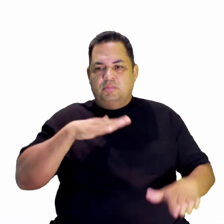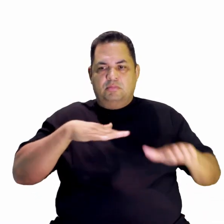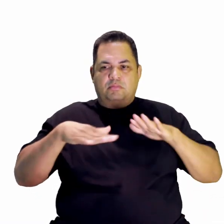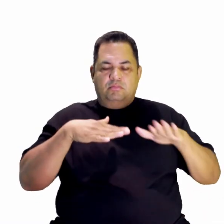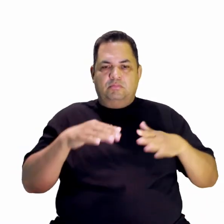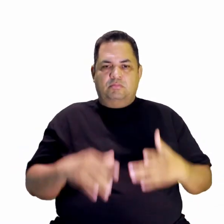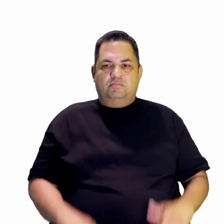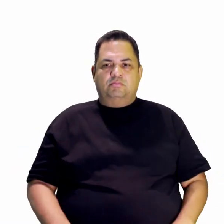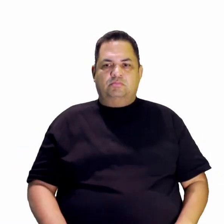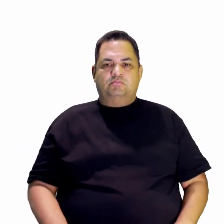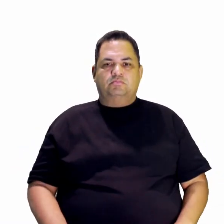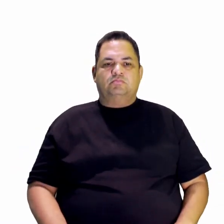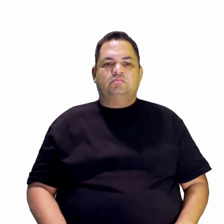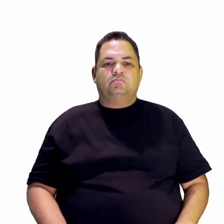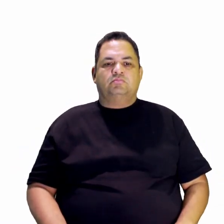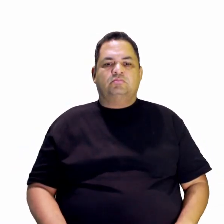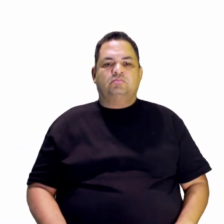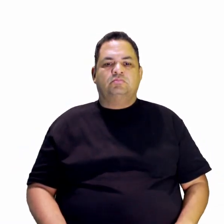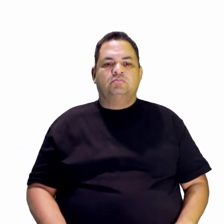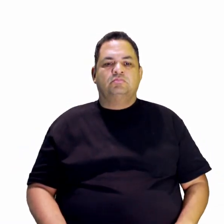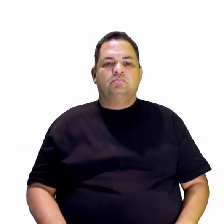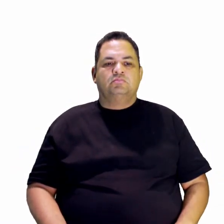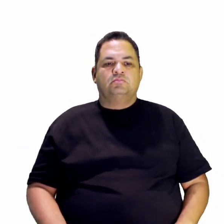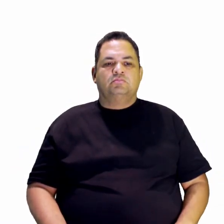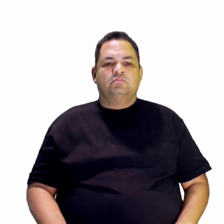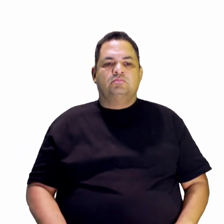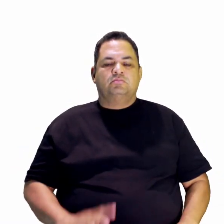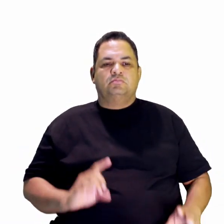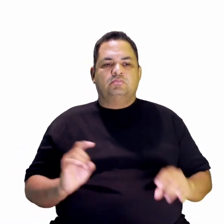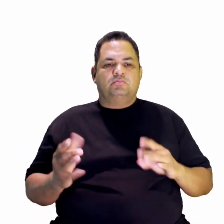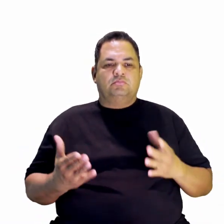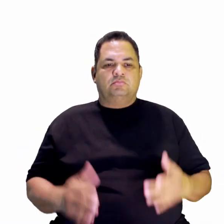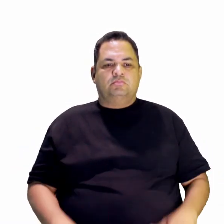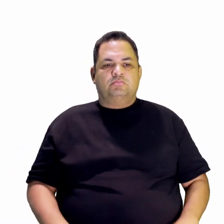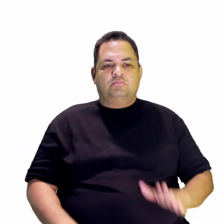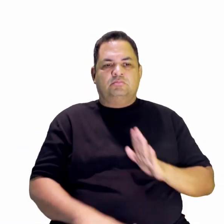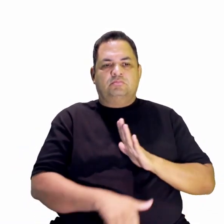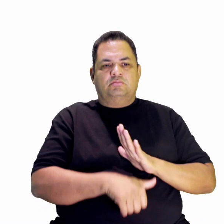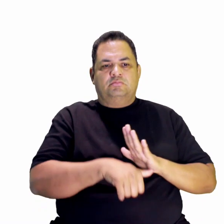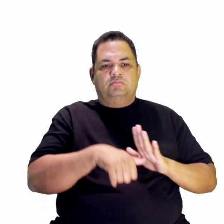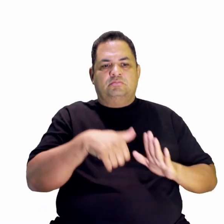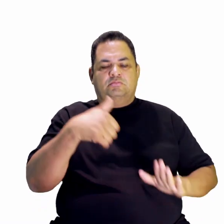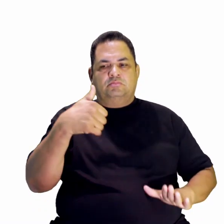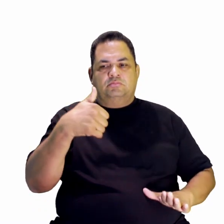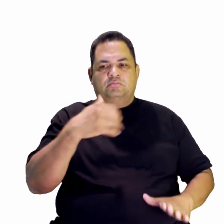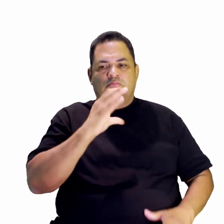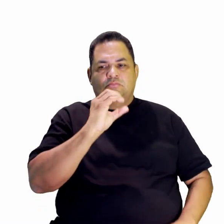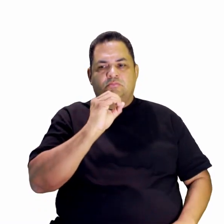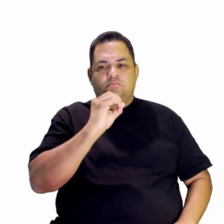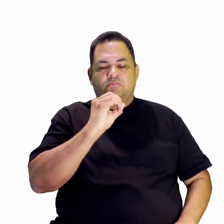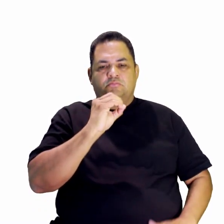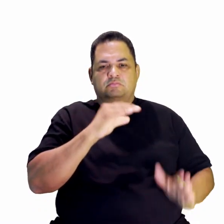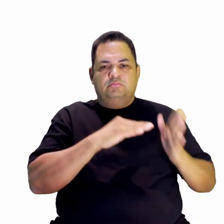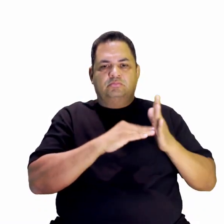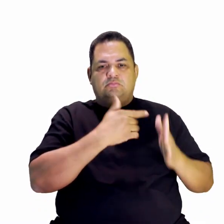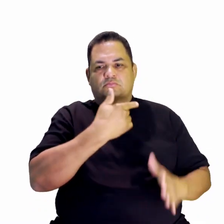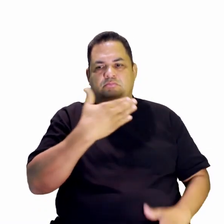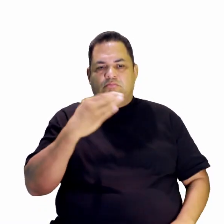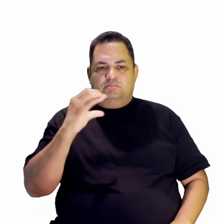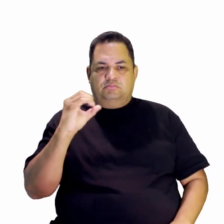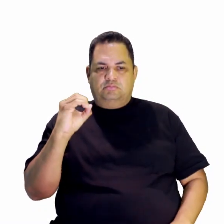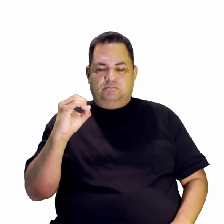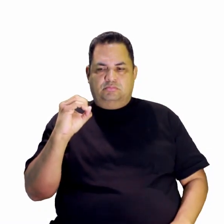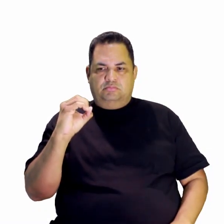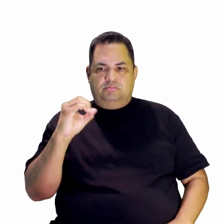uma força maior que 500. Vamos analisar cada ponto. Primeiro, vamos analisar de 0 a 20, quando ele começa o movimento,